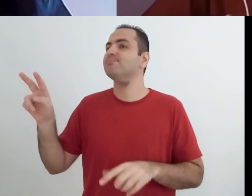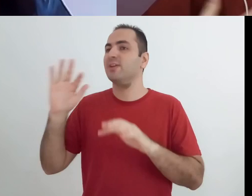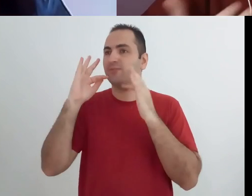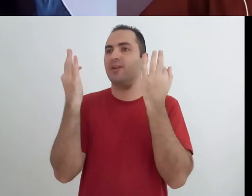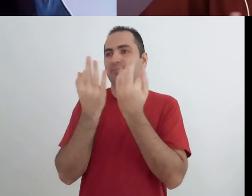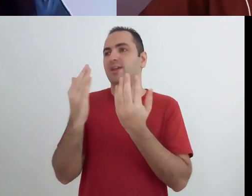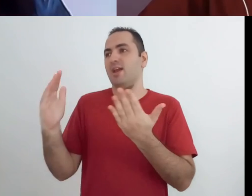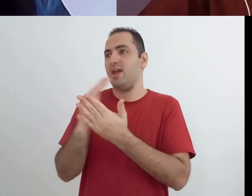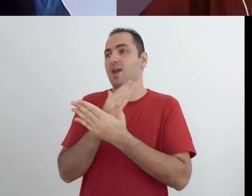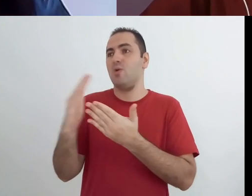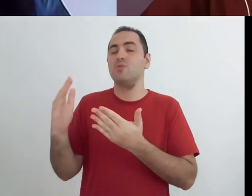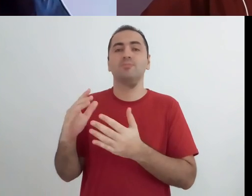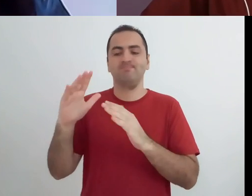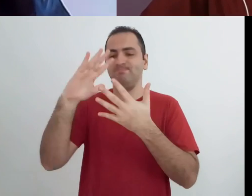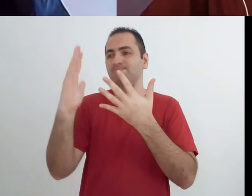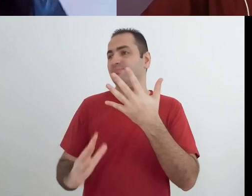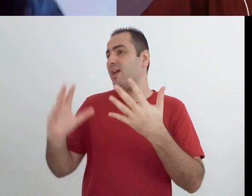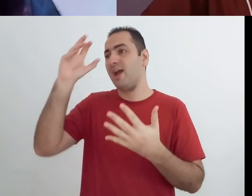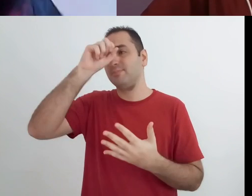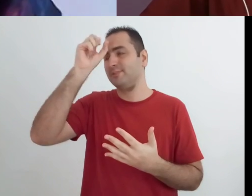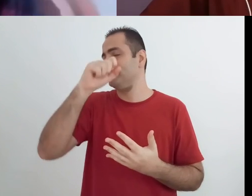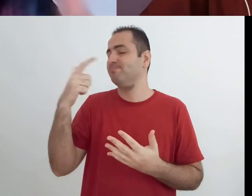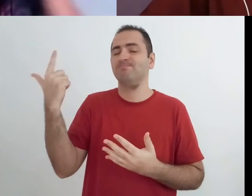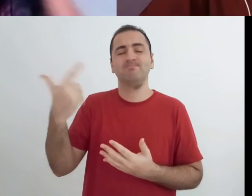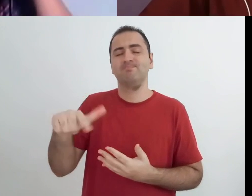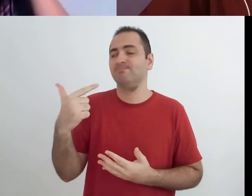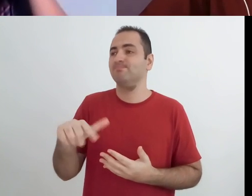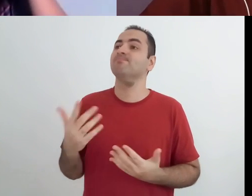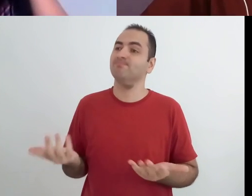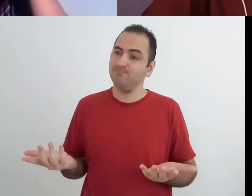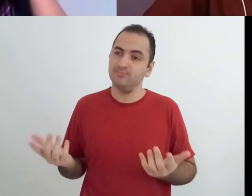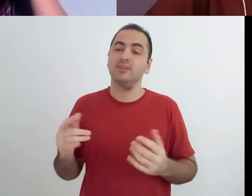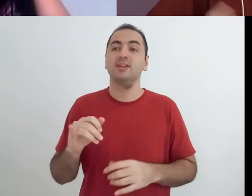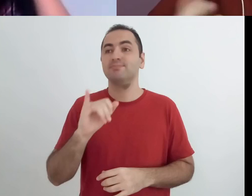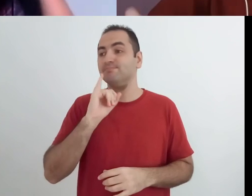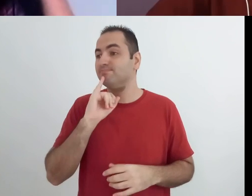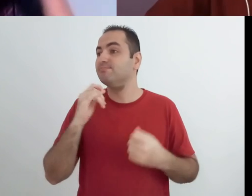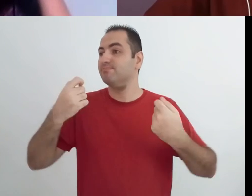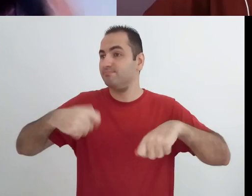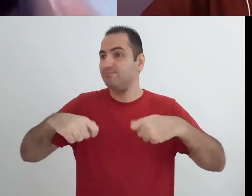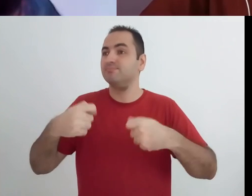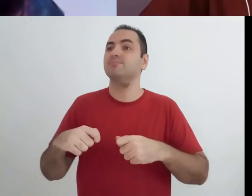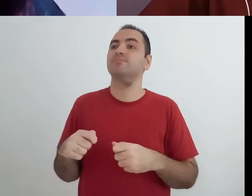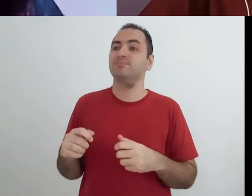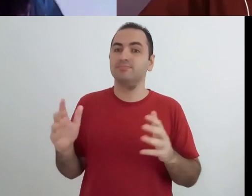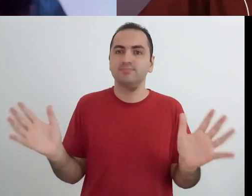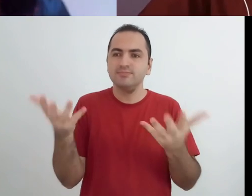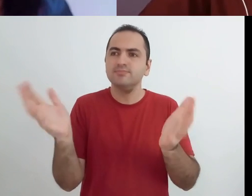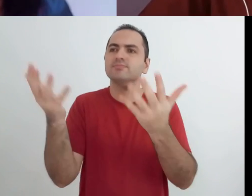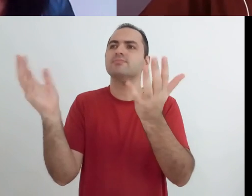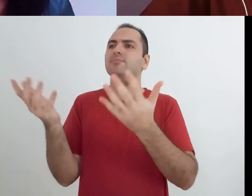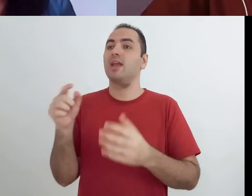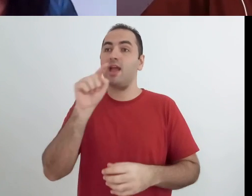Até muitos conseguem, mas a maioria não acontece isso, né? Então a gente queria fazer esse vídeo aqui, né? Para